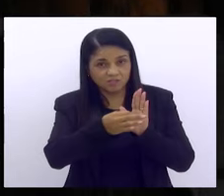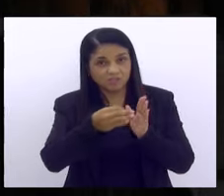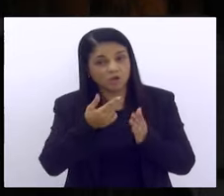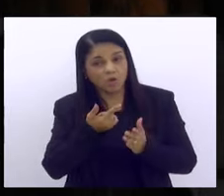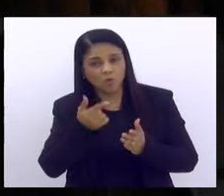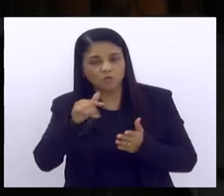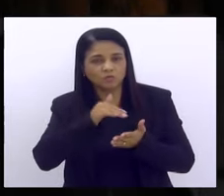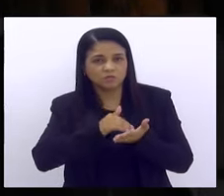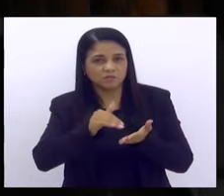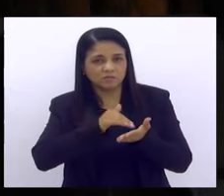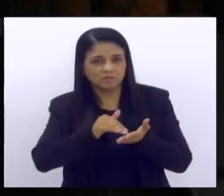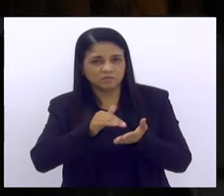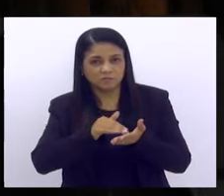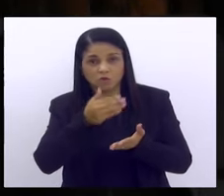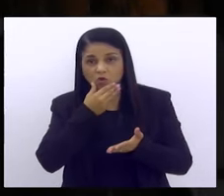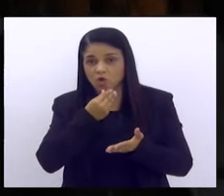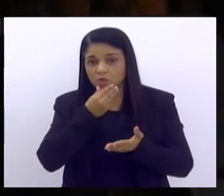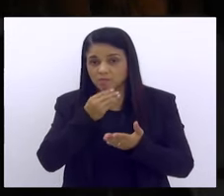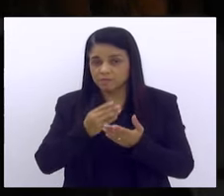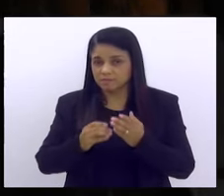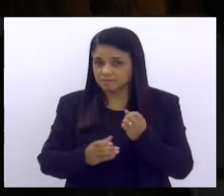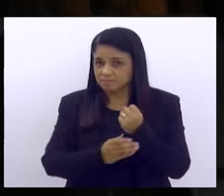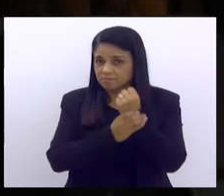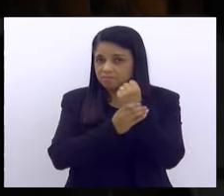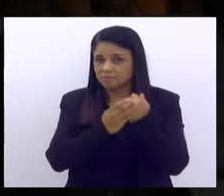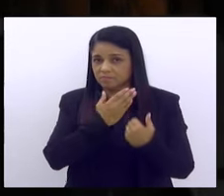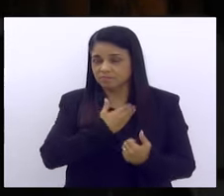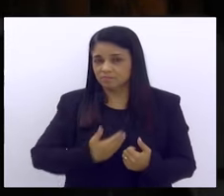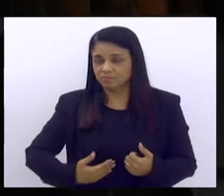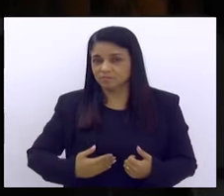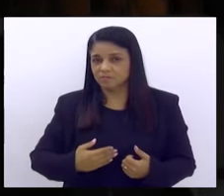secretário da Segurança Pública, o secretário